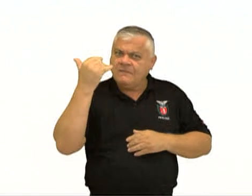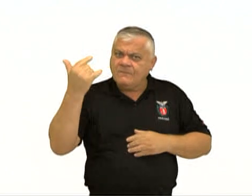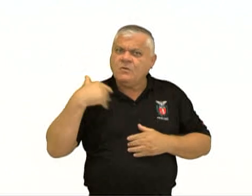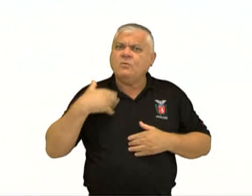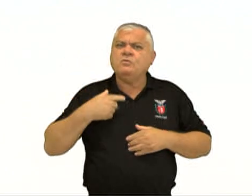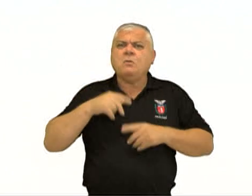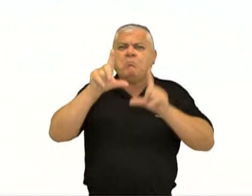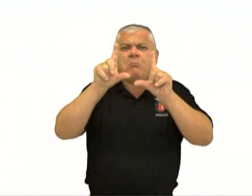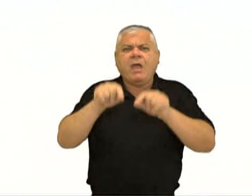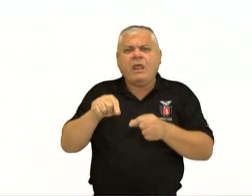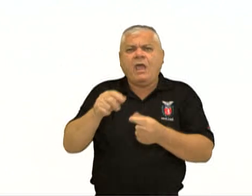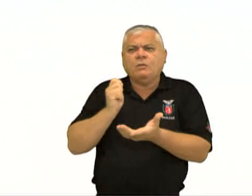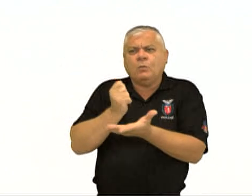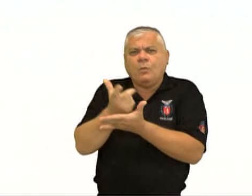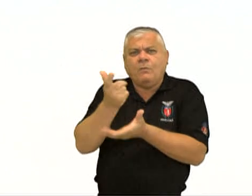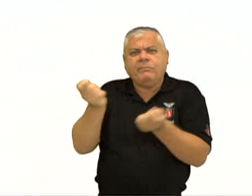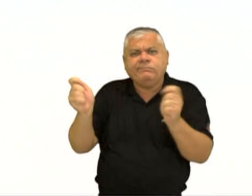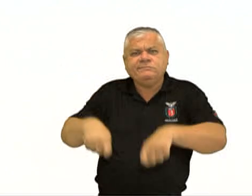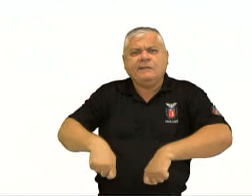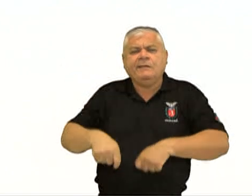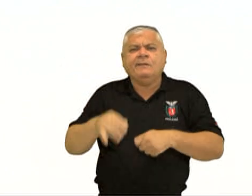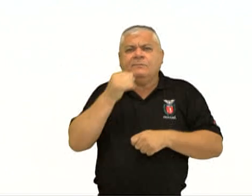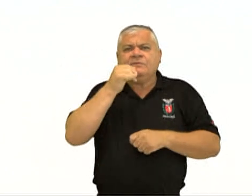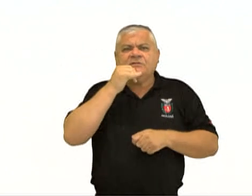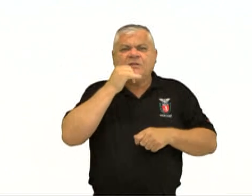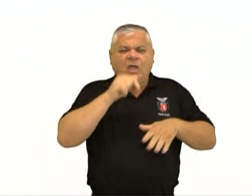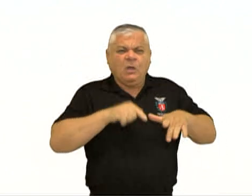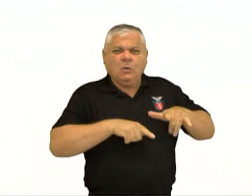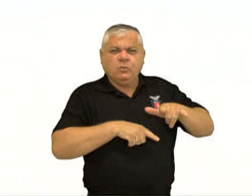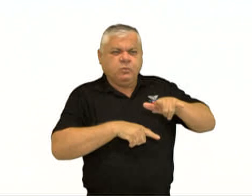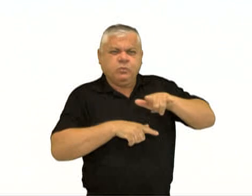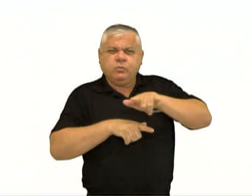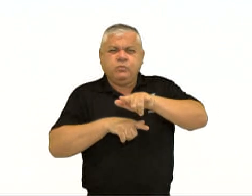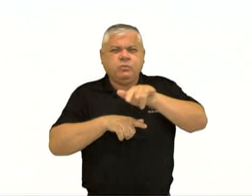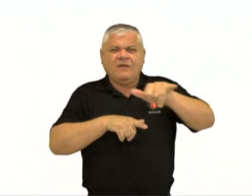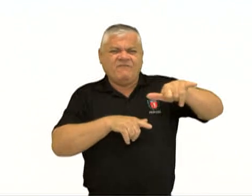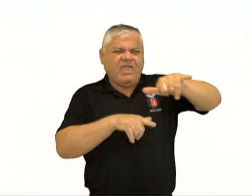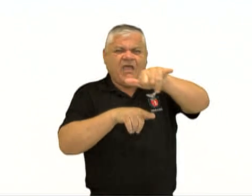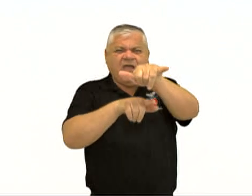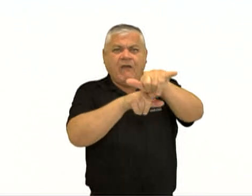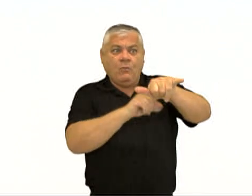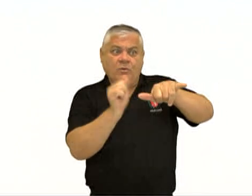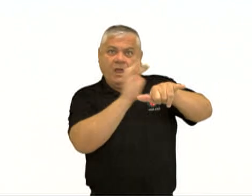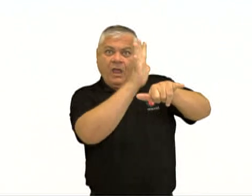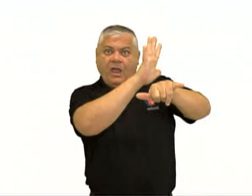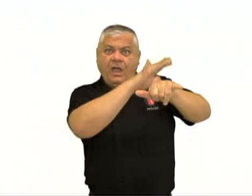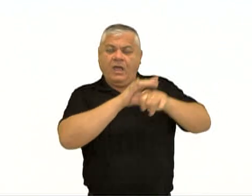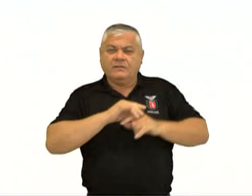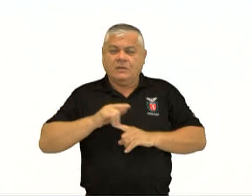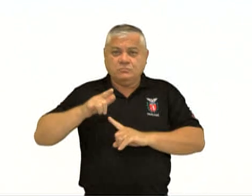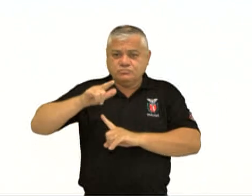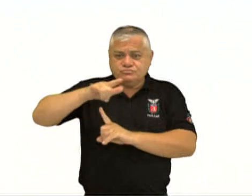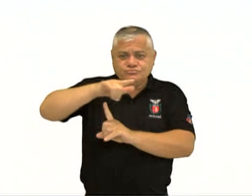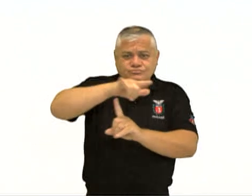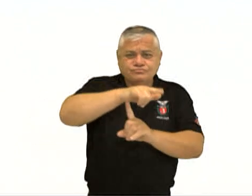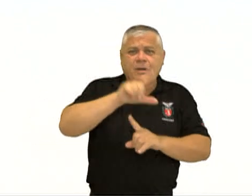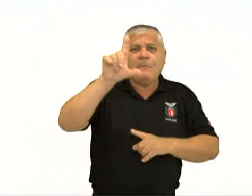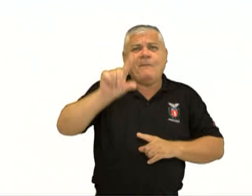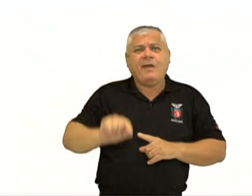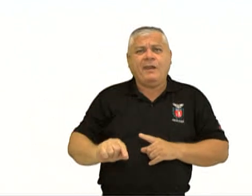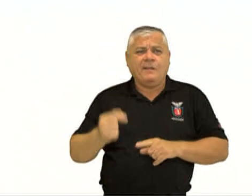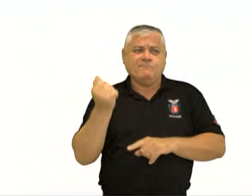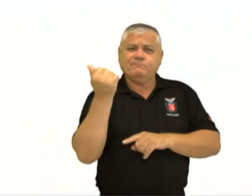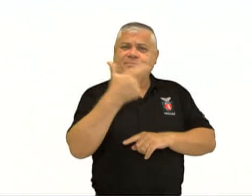custo menor que a utilização de aviões em pequenas e médias áreas. Para a aerofotogrametria com aviões, o custo é